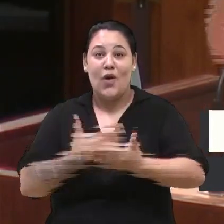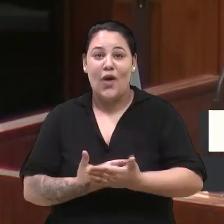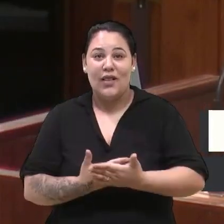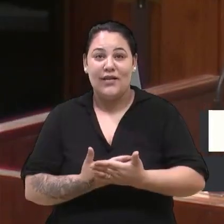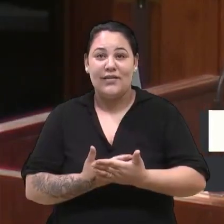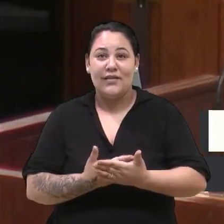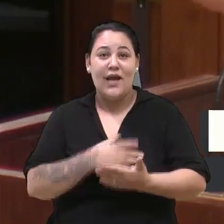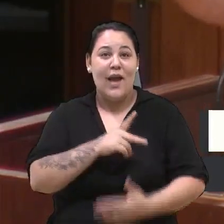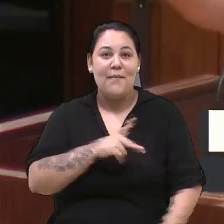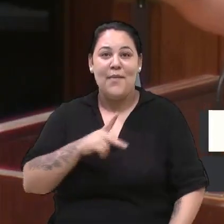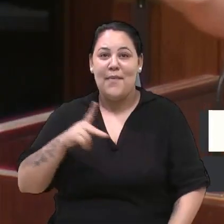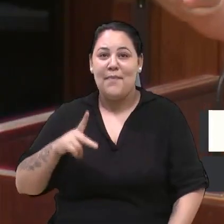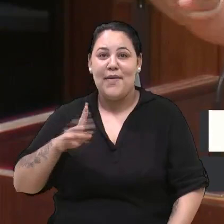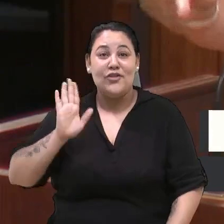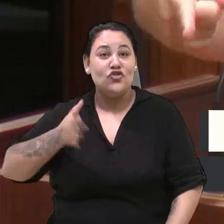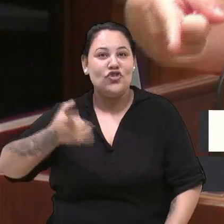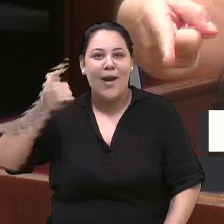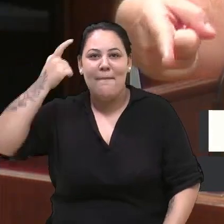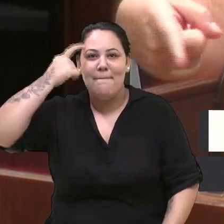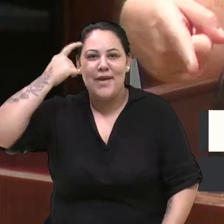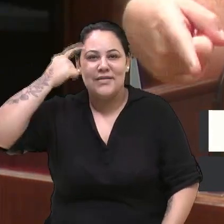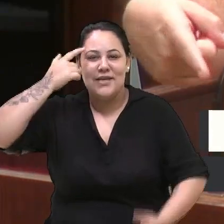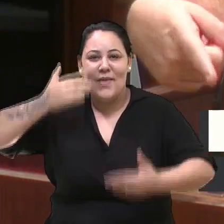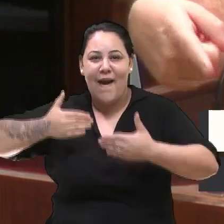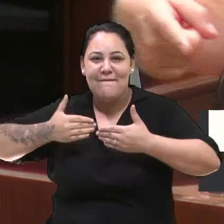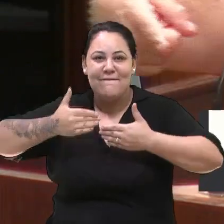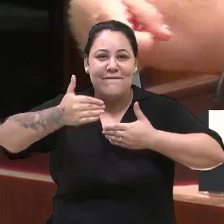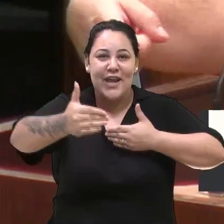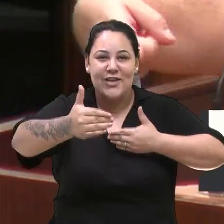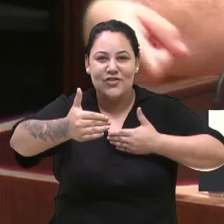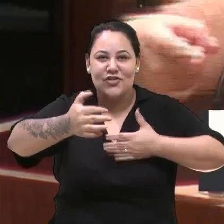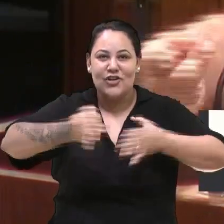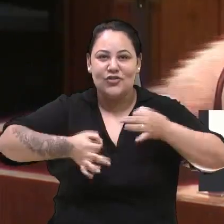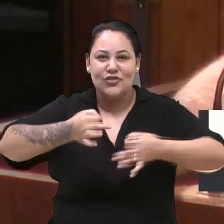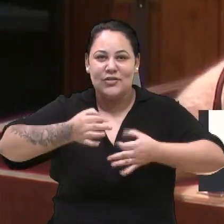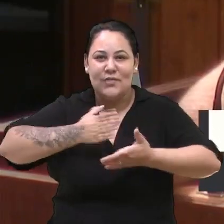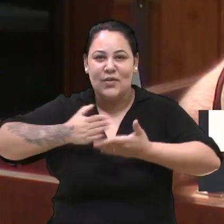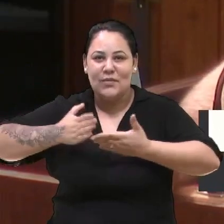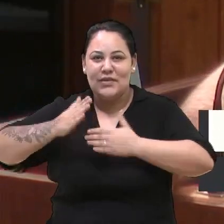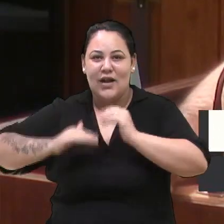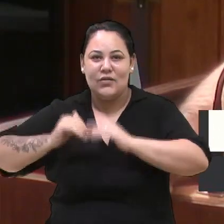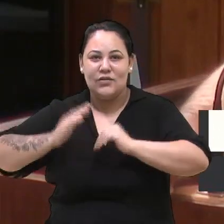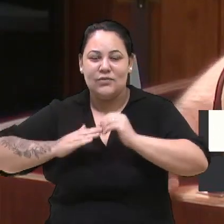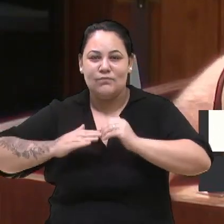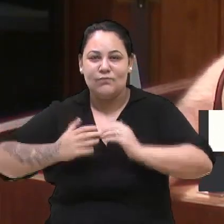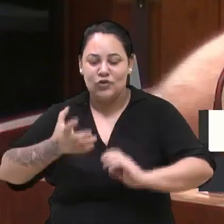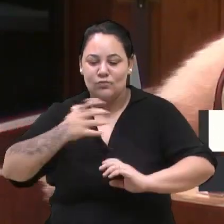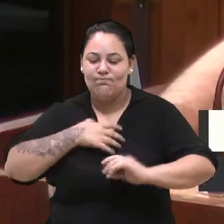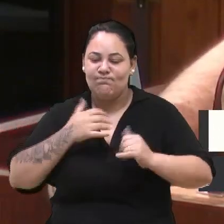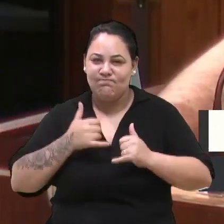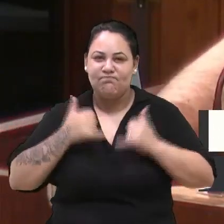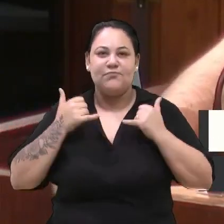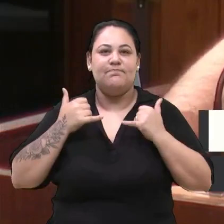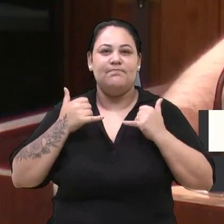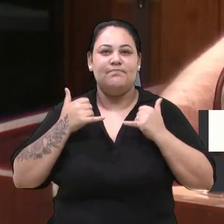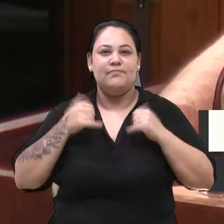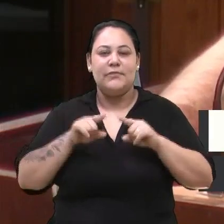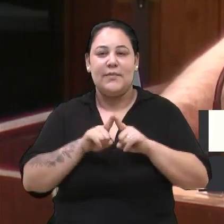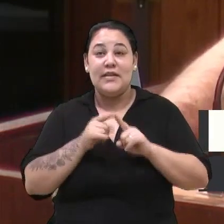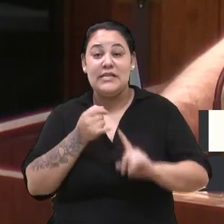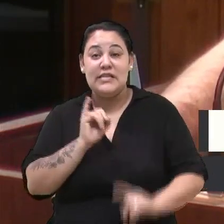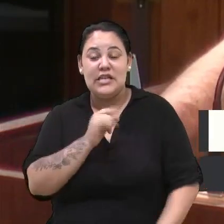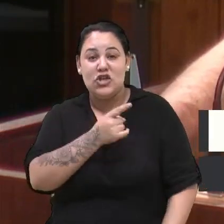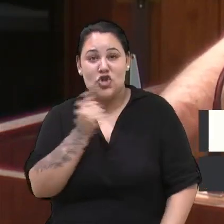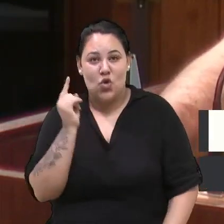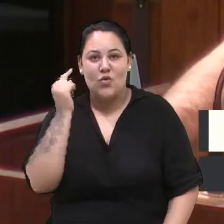pensando à frente da justiça para a construção e de uma forma moderna. Se a gente for pensar